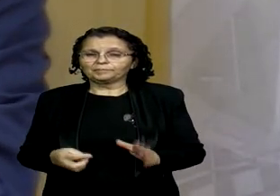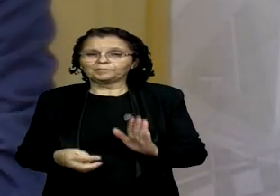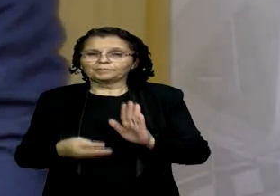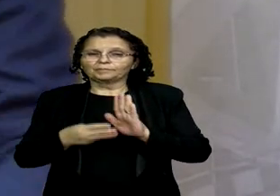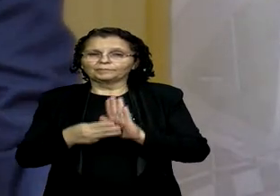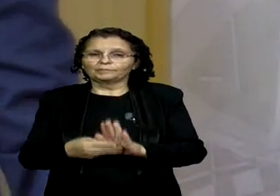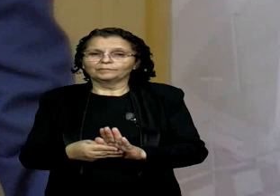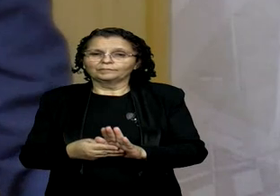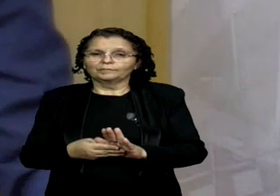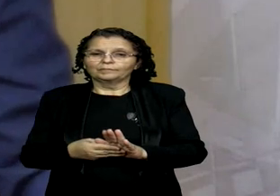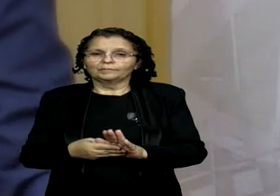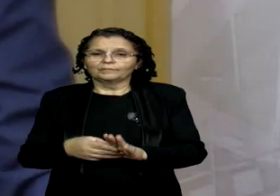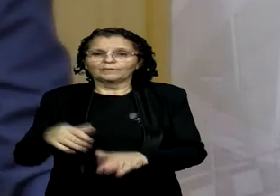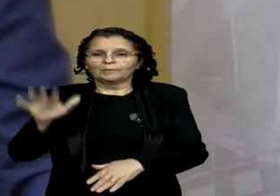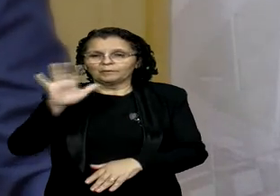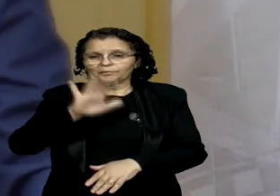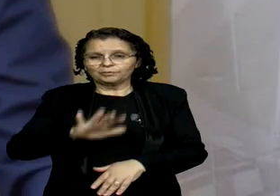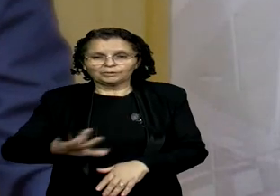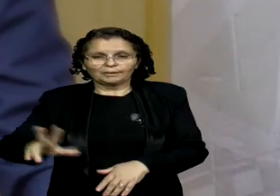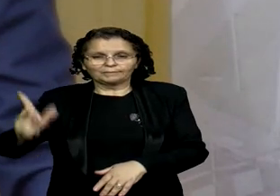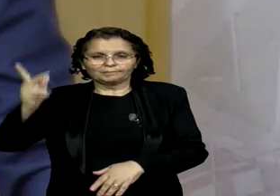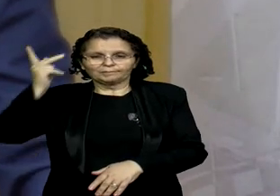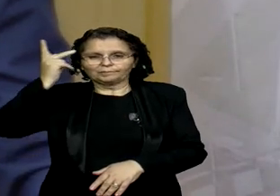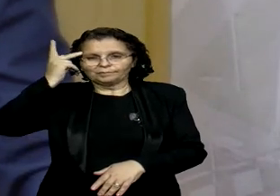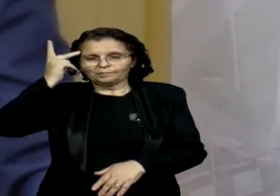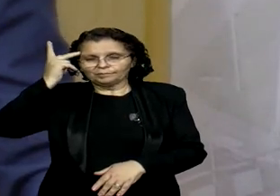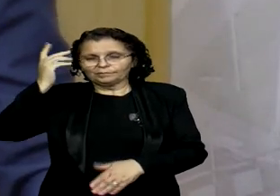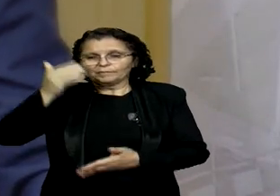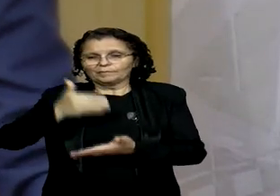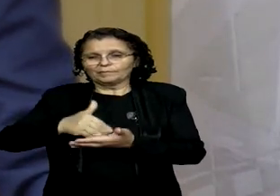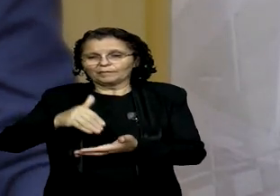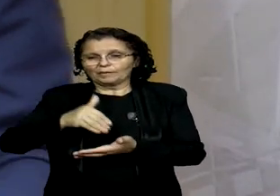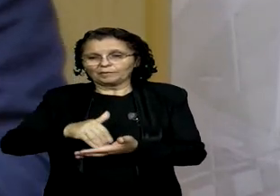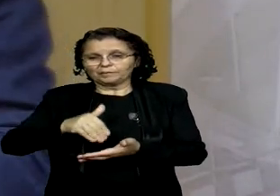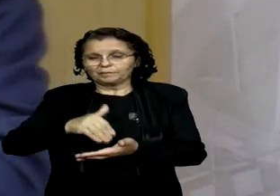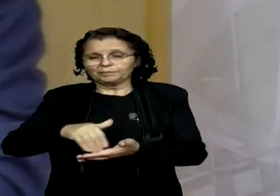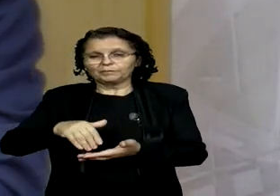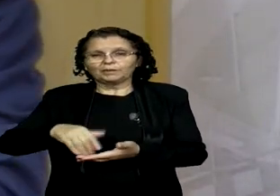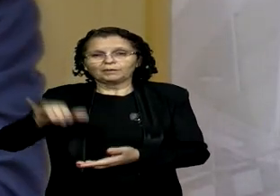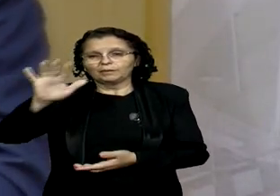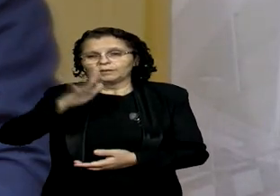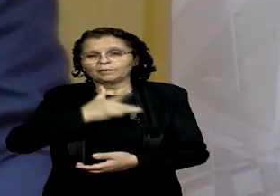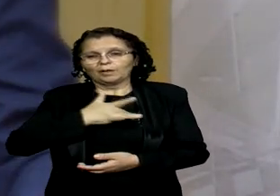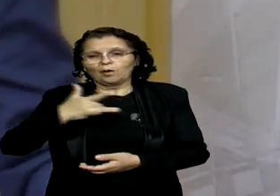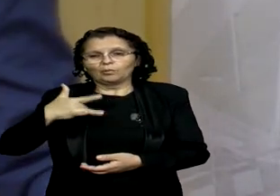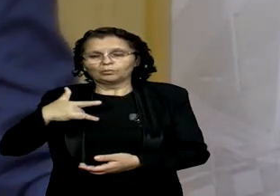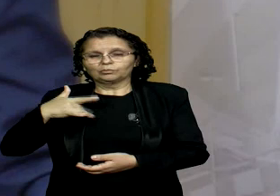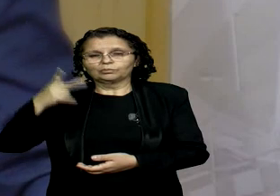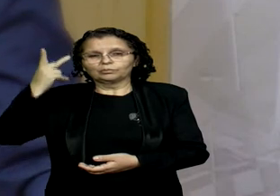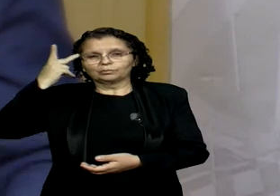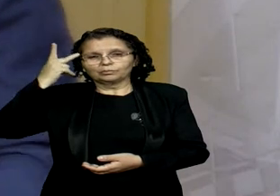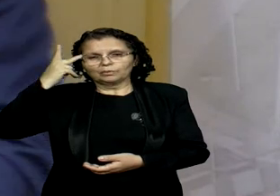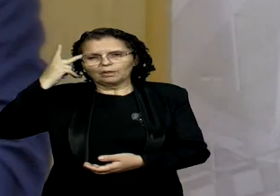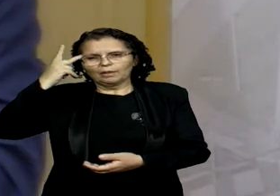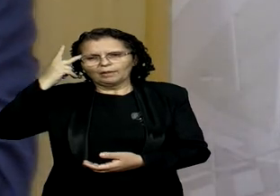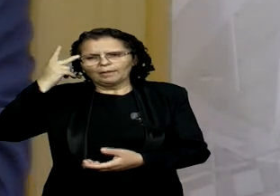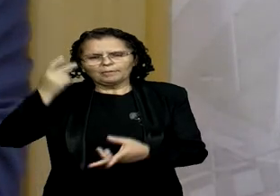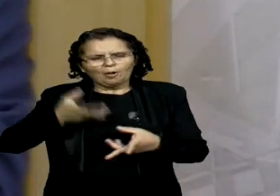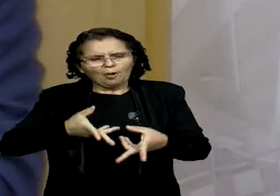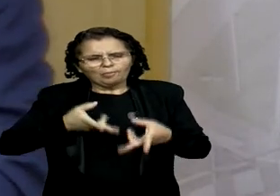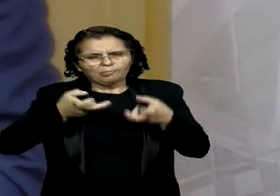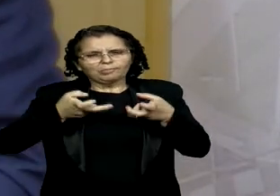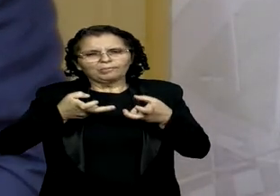moção é para o Estado de São Paulo. A Secretaria de Estado de São Paulo, a Secretaria da Saúde, precisa ter um olhar